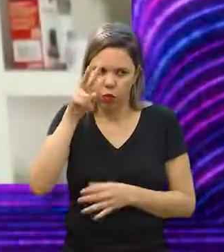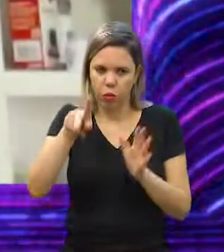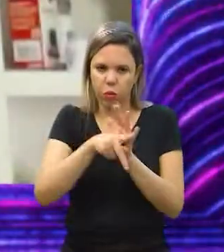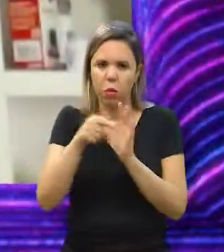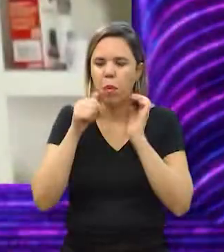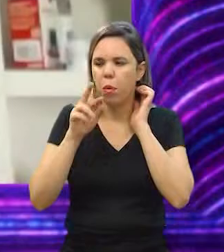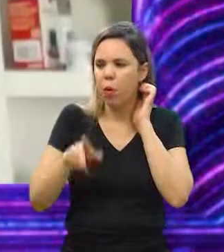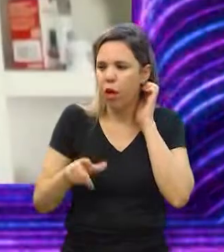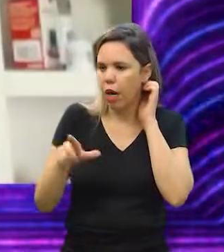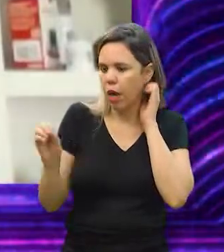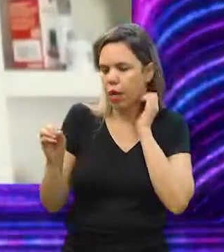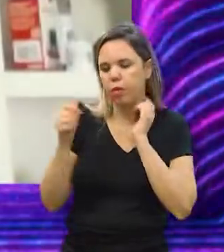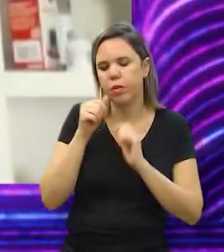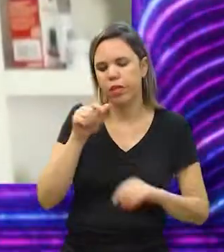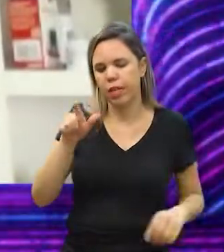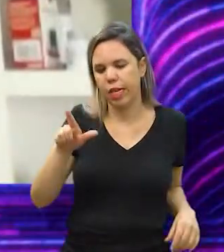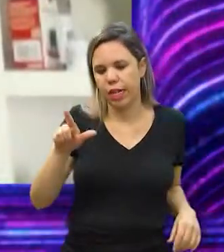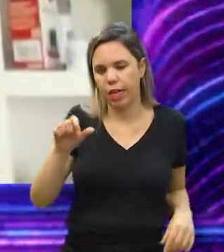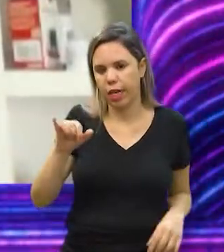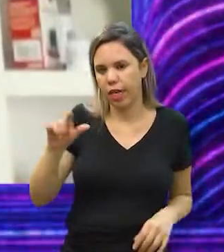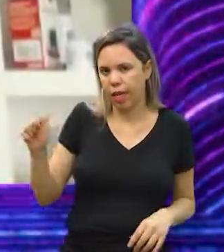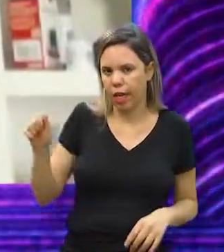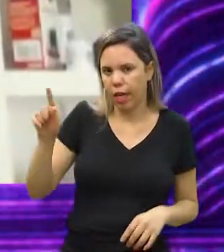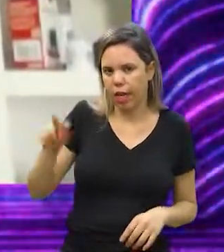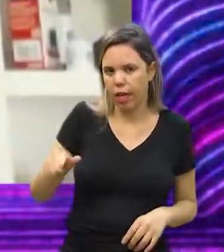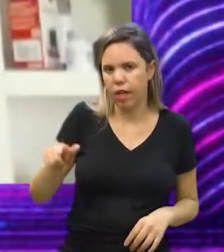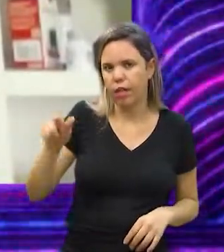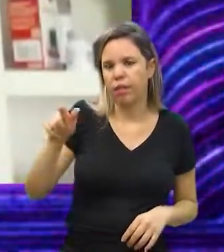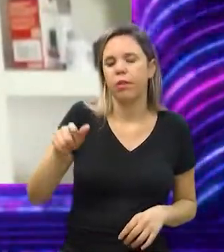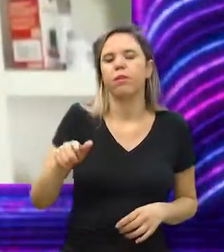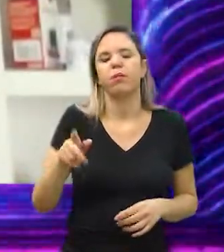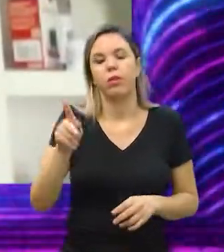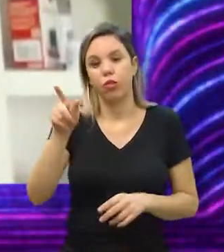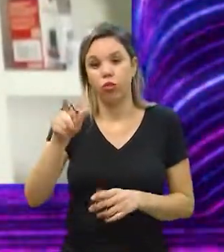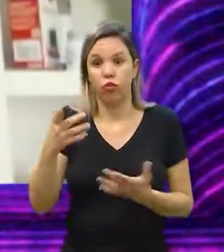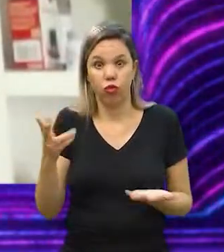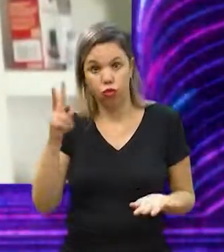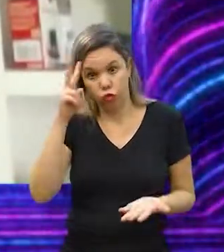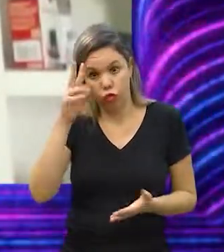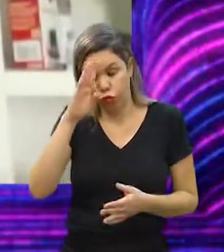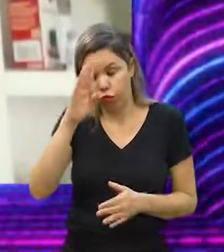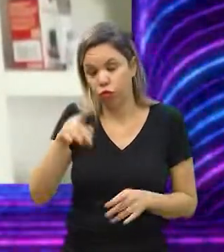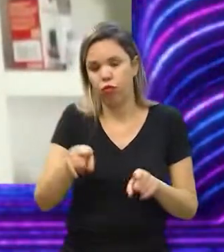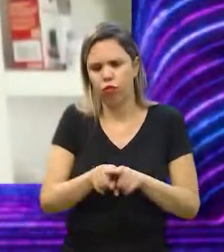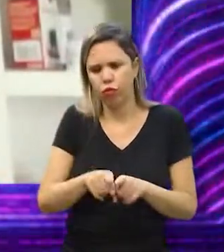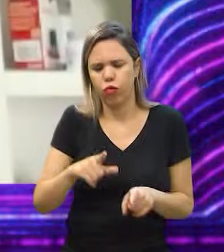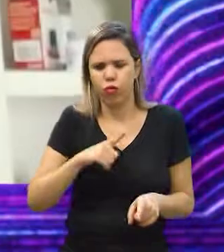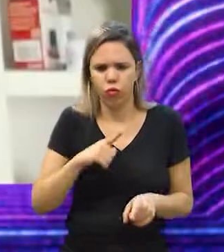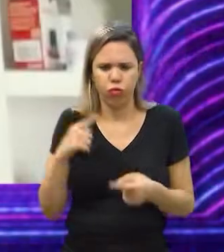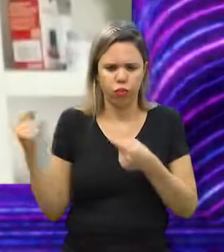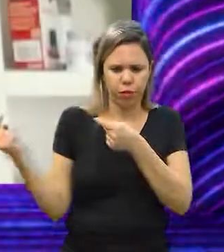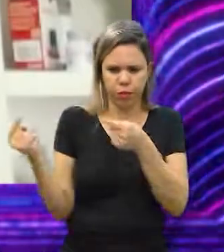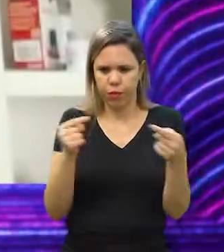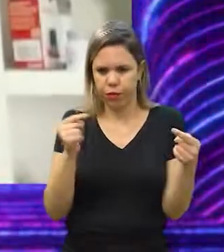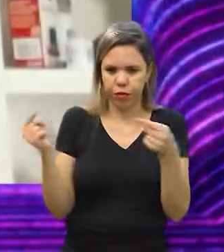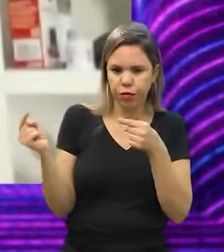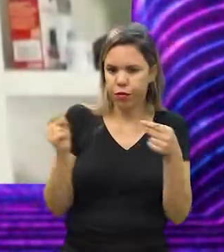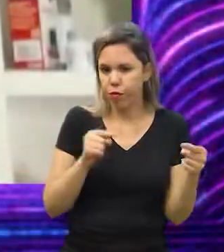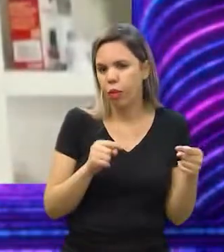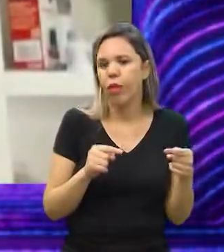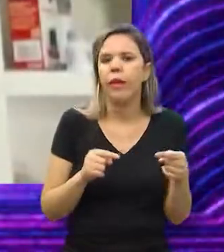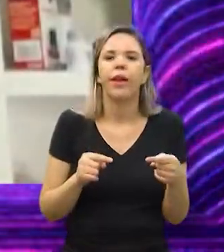própria irmã do Leonardo, a Leila, é uma antagonista. Ele também tem suas